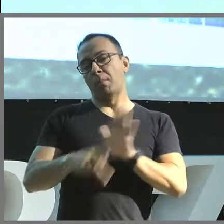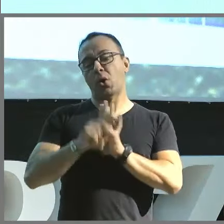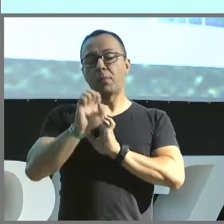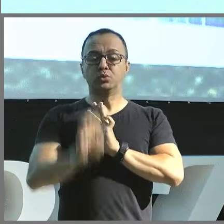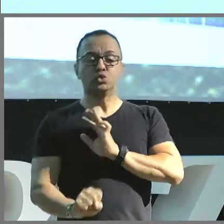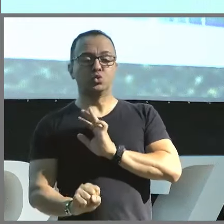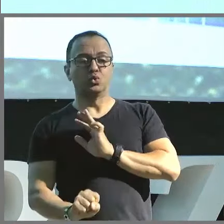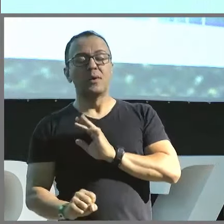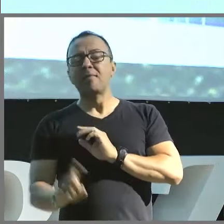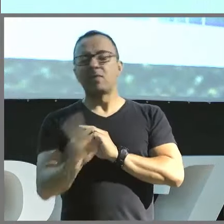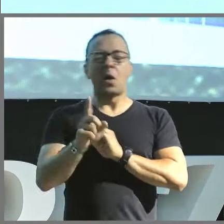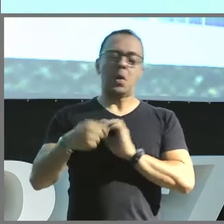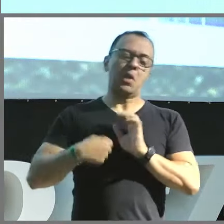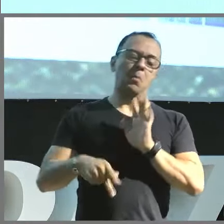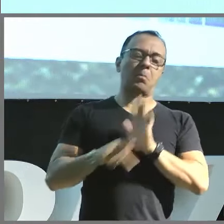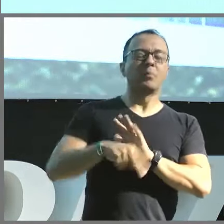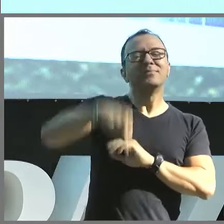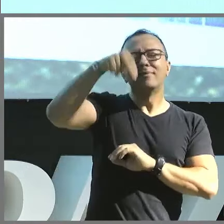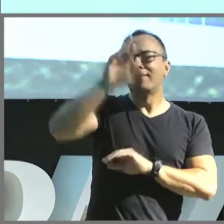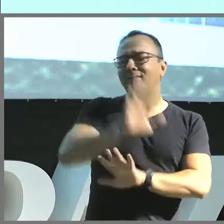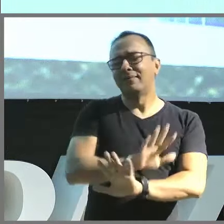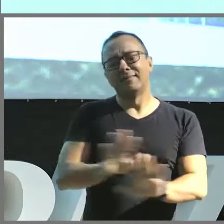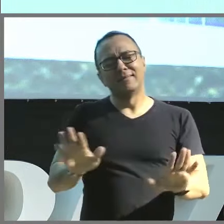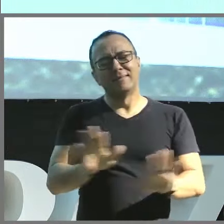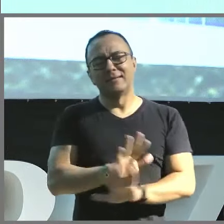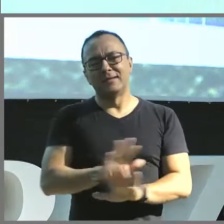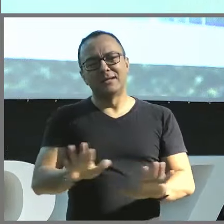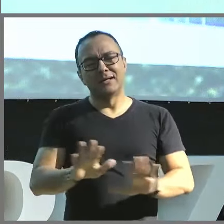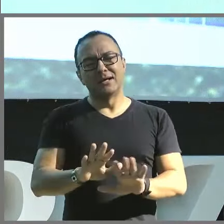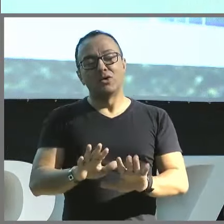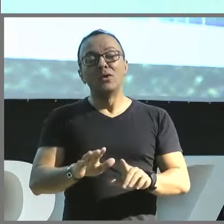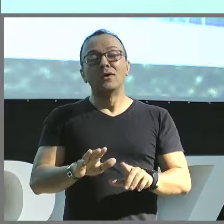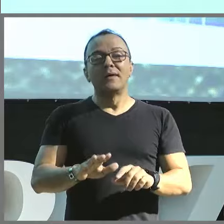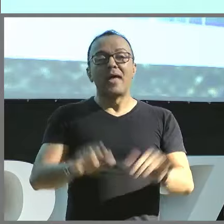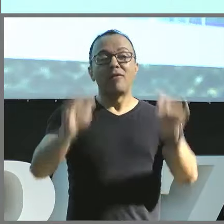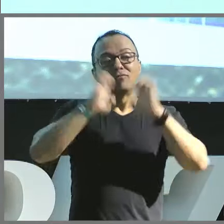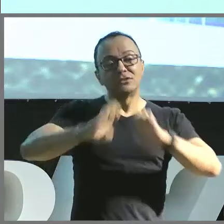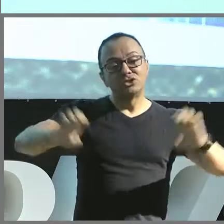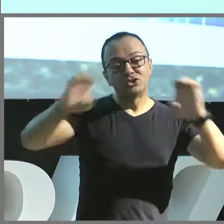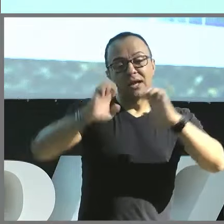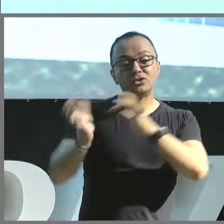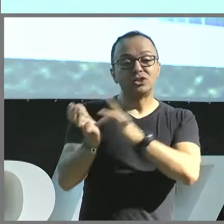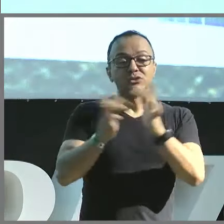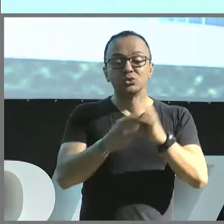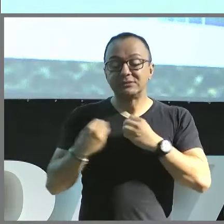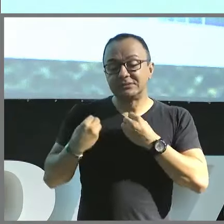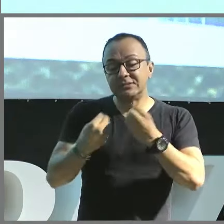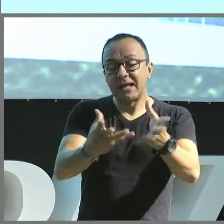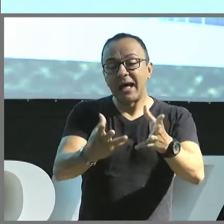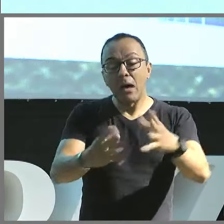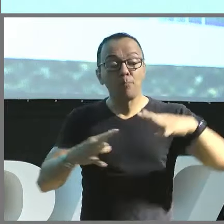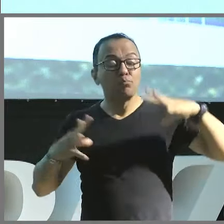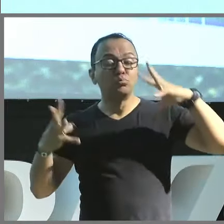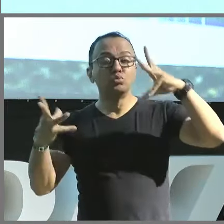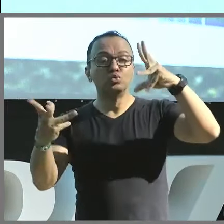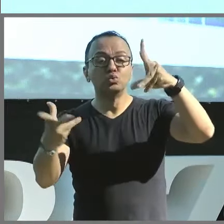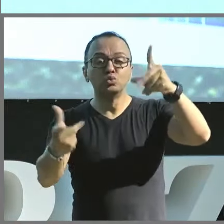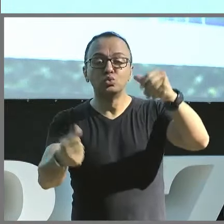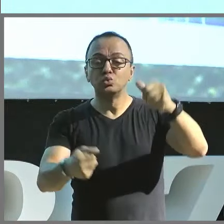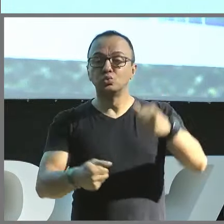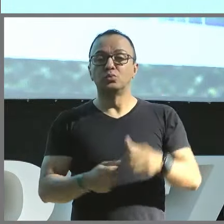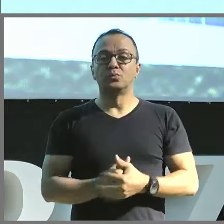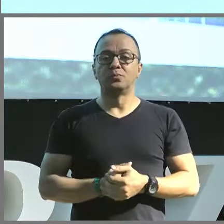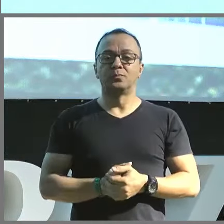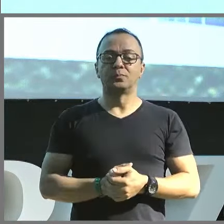o Evangelho deve ser proclamado em todas as direções. Era esse Jesus, portanto, que trazia